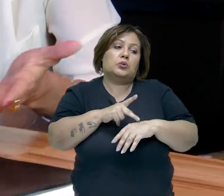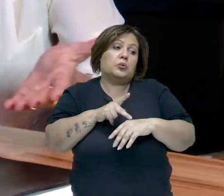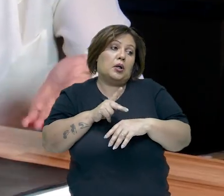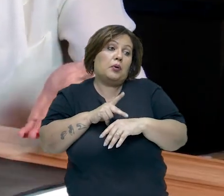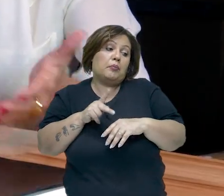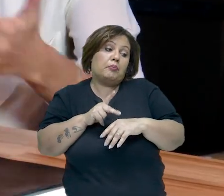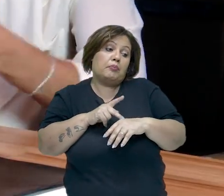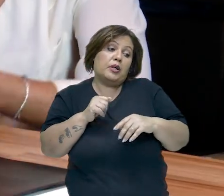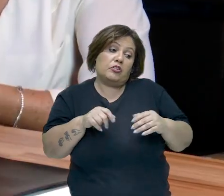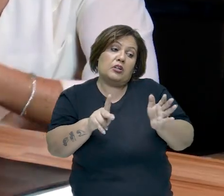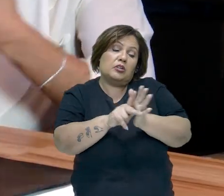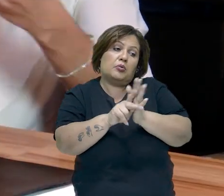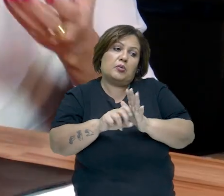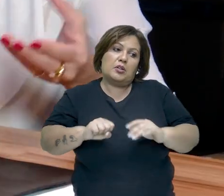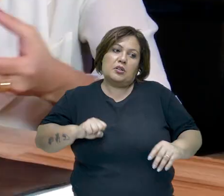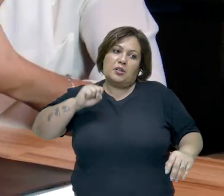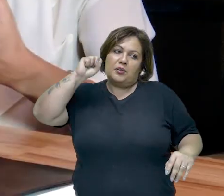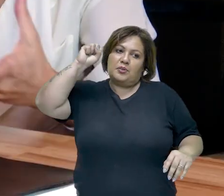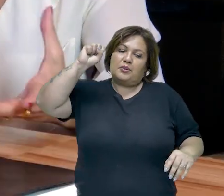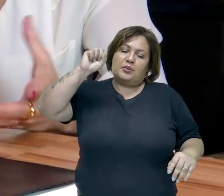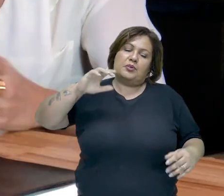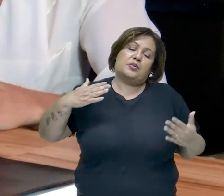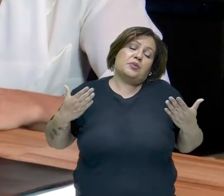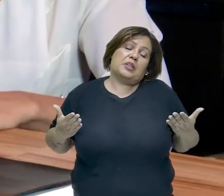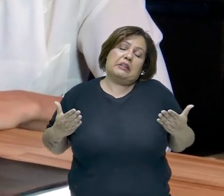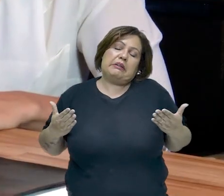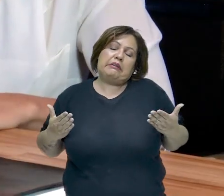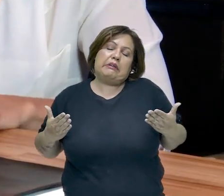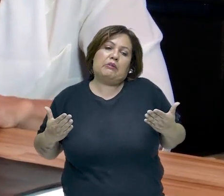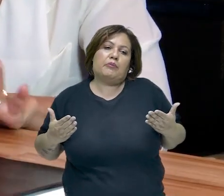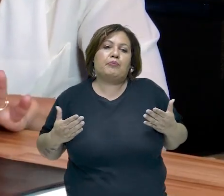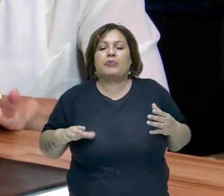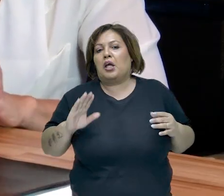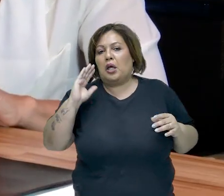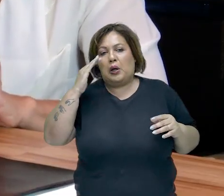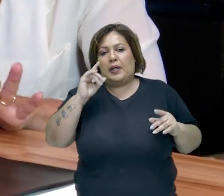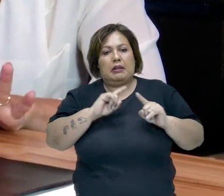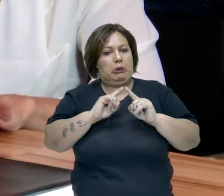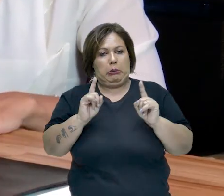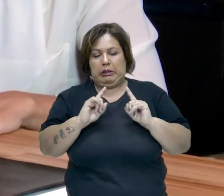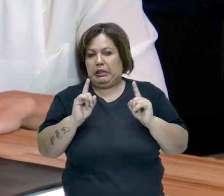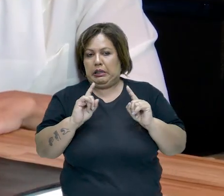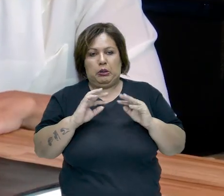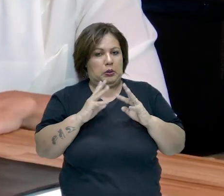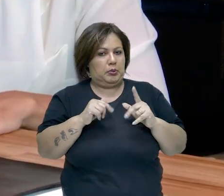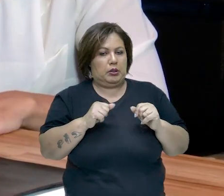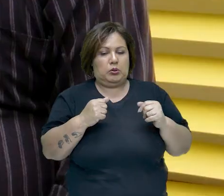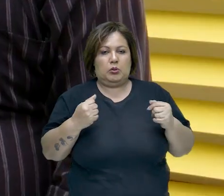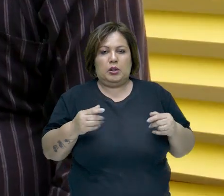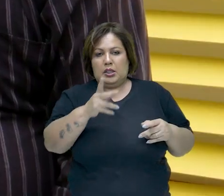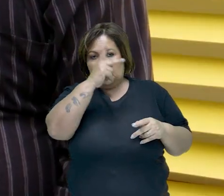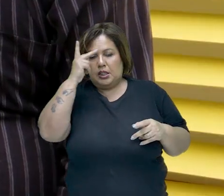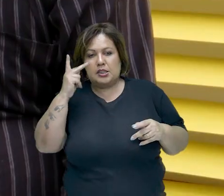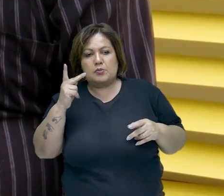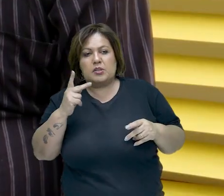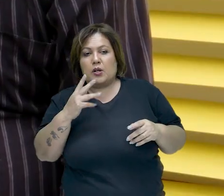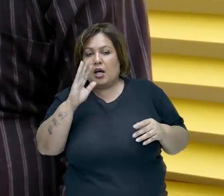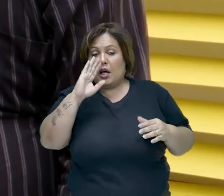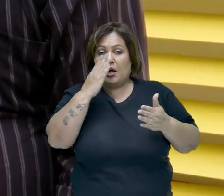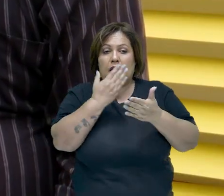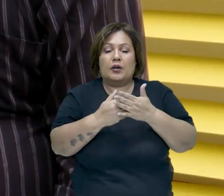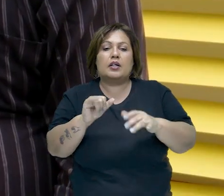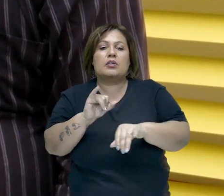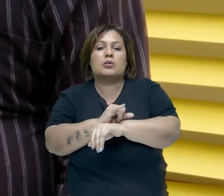atenda no seu próprio consultório no Lago Sul. Então, é muito caso a caso, mas eu entendo que não é para todo mundo. Eu acredito que